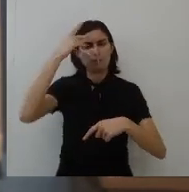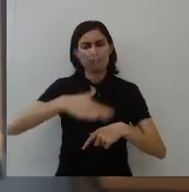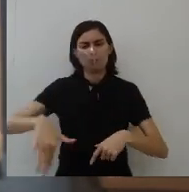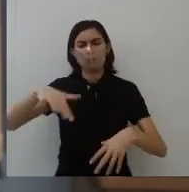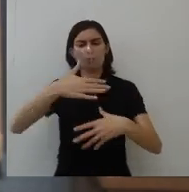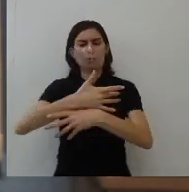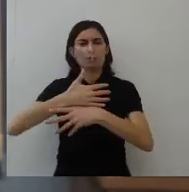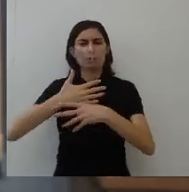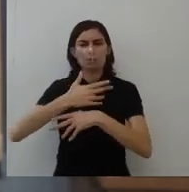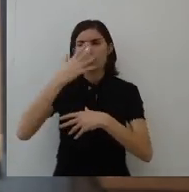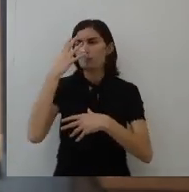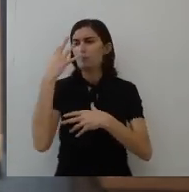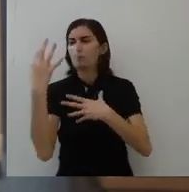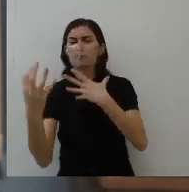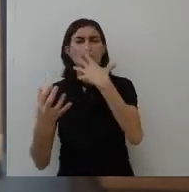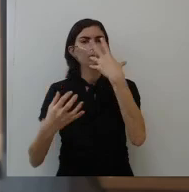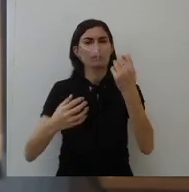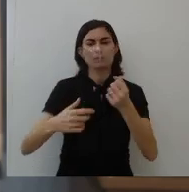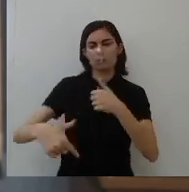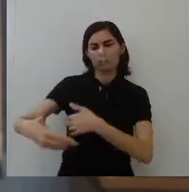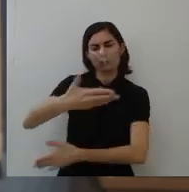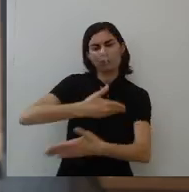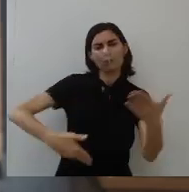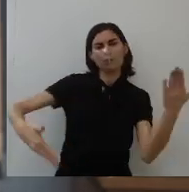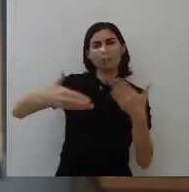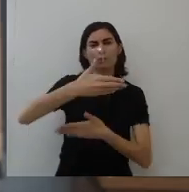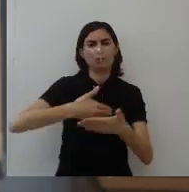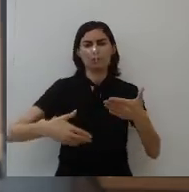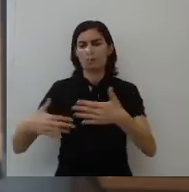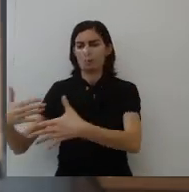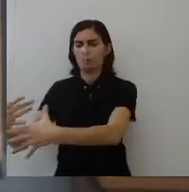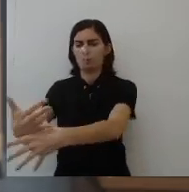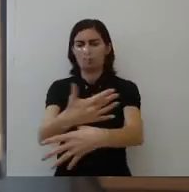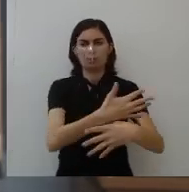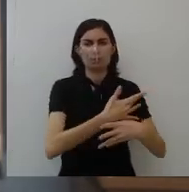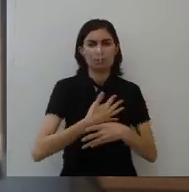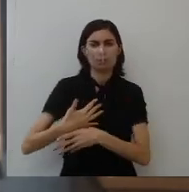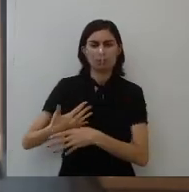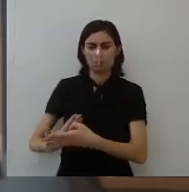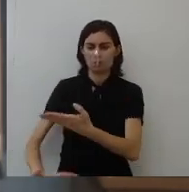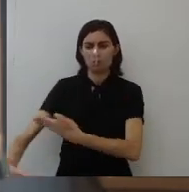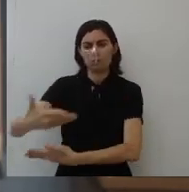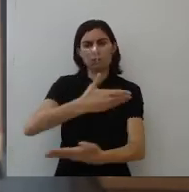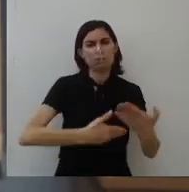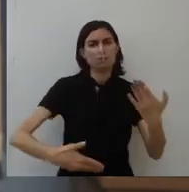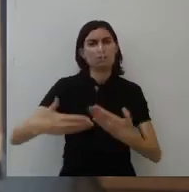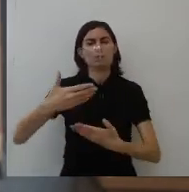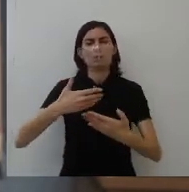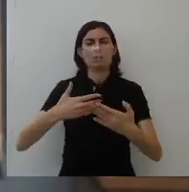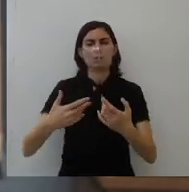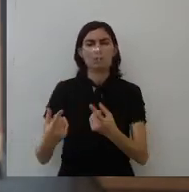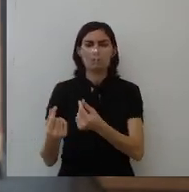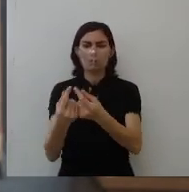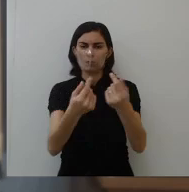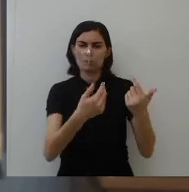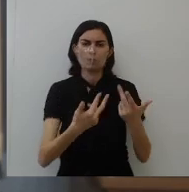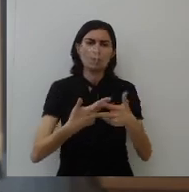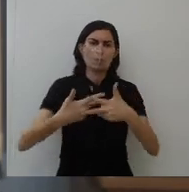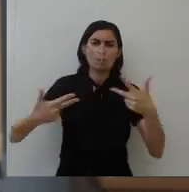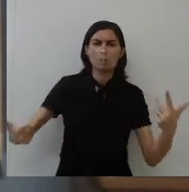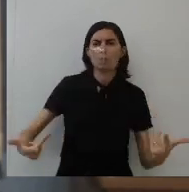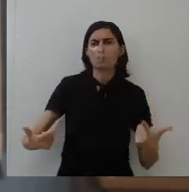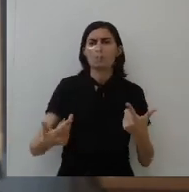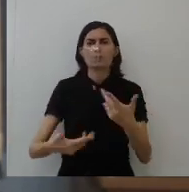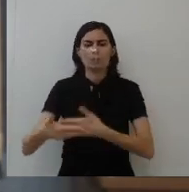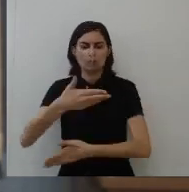cidades atraem as pessoas, as relações que se estabelecem, por exemplo, nas produções e consumos, o que são mercadorias,